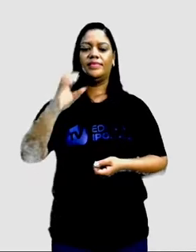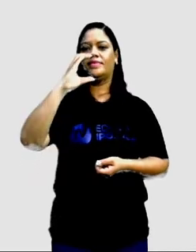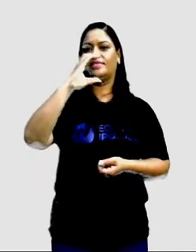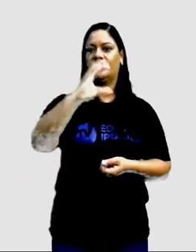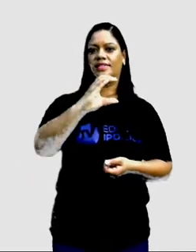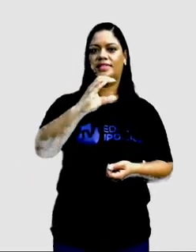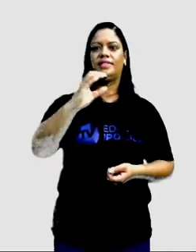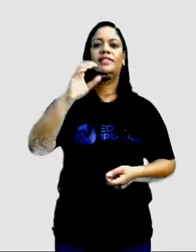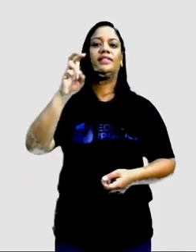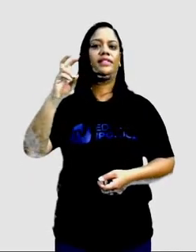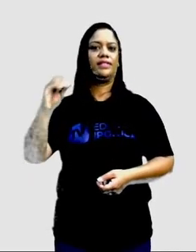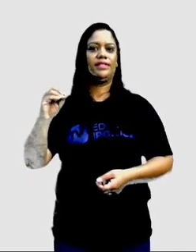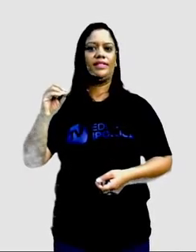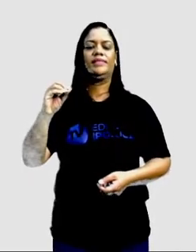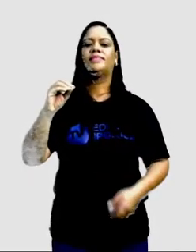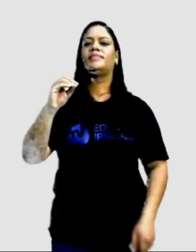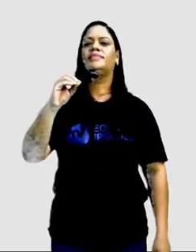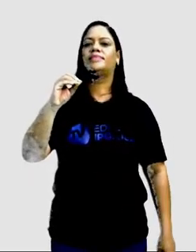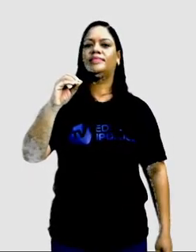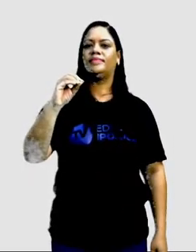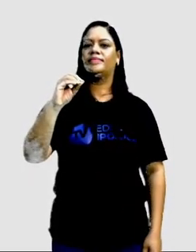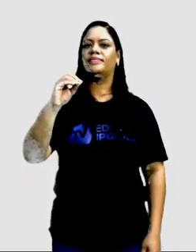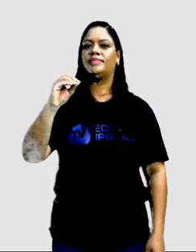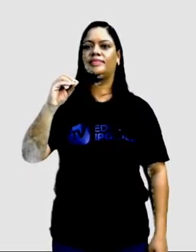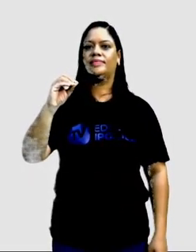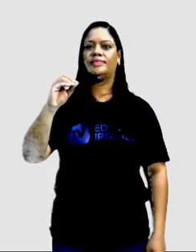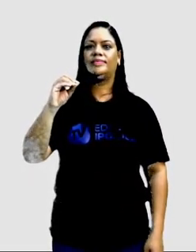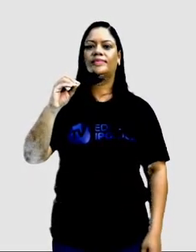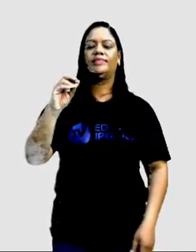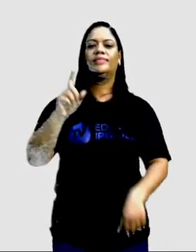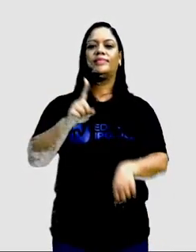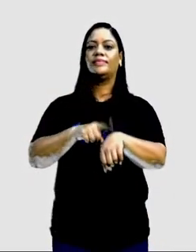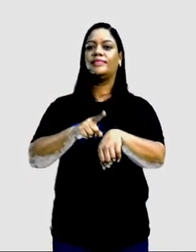C, 50? Tempo?